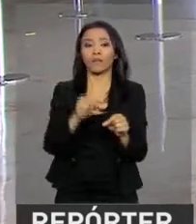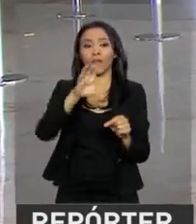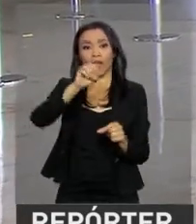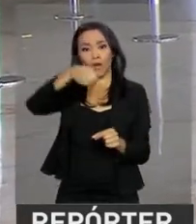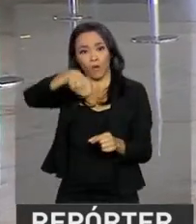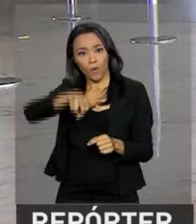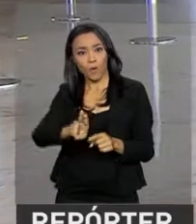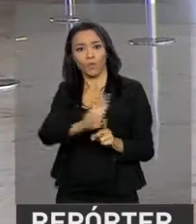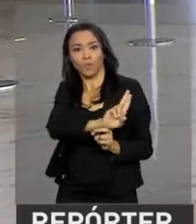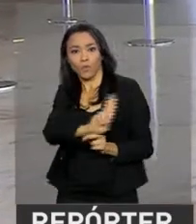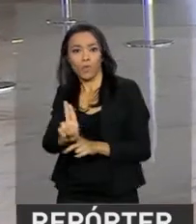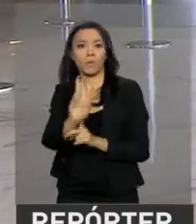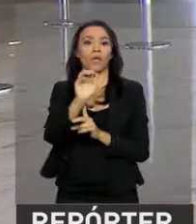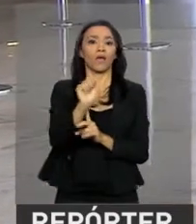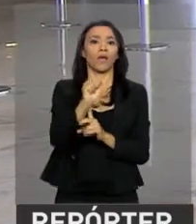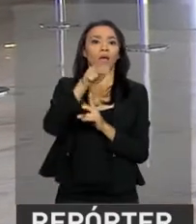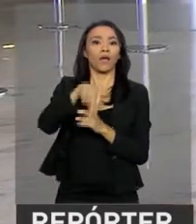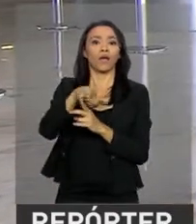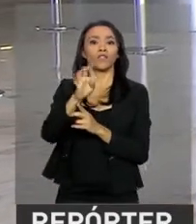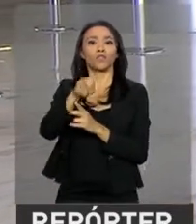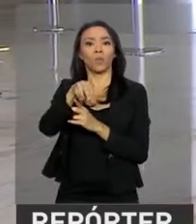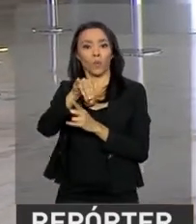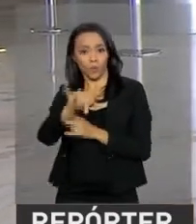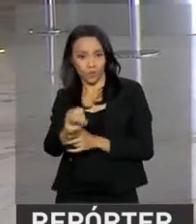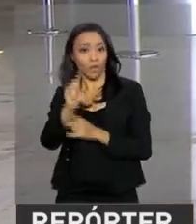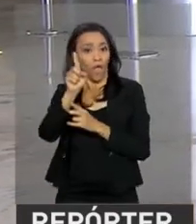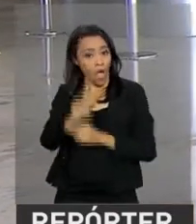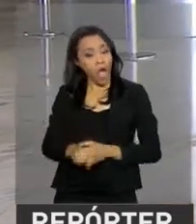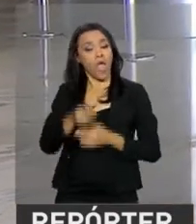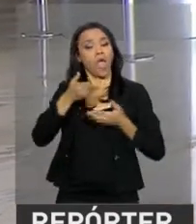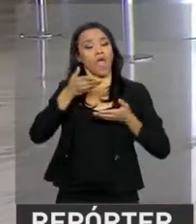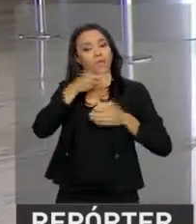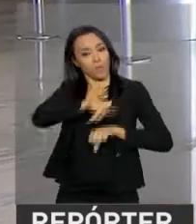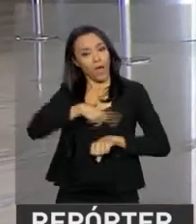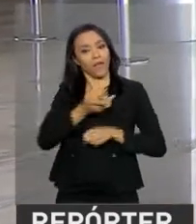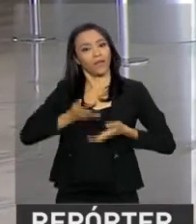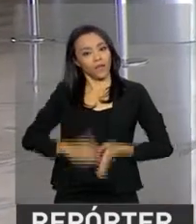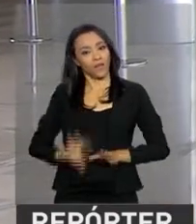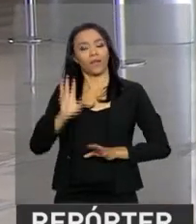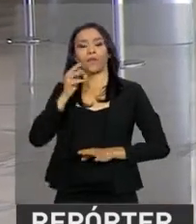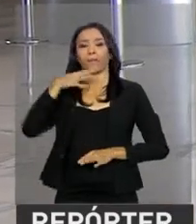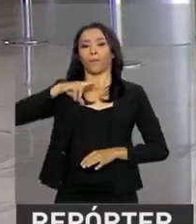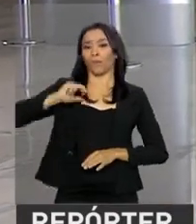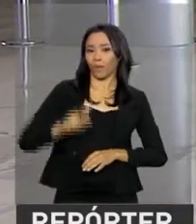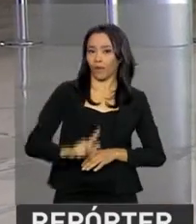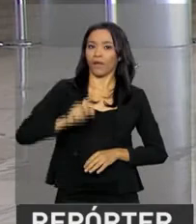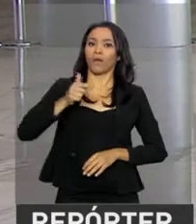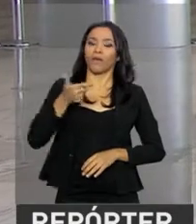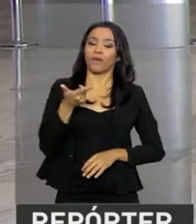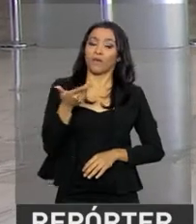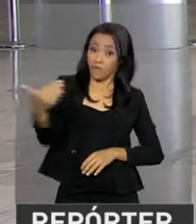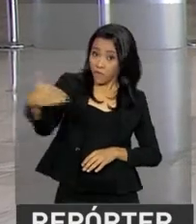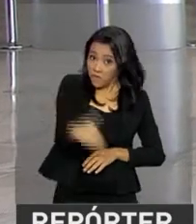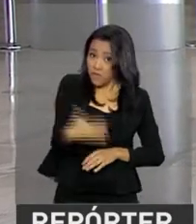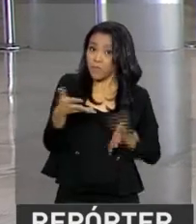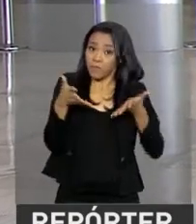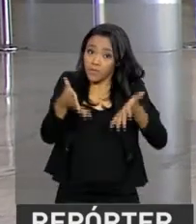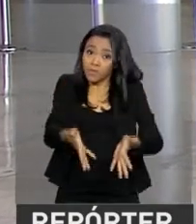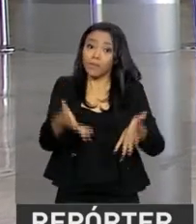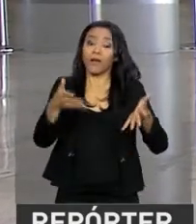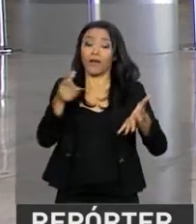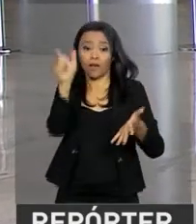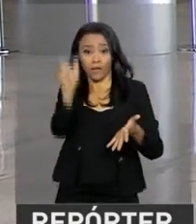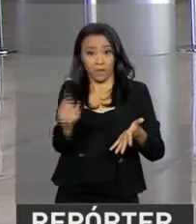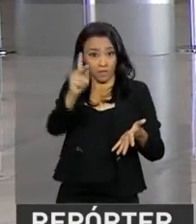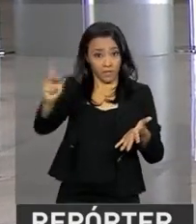Unidas, António Guterres, o português António Guterres. Guterres veio ao país para participar aí também da conferência da